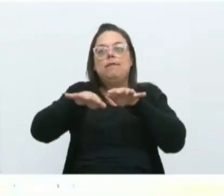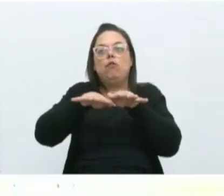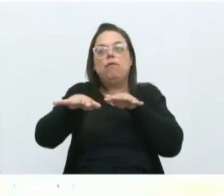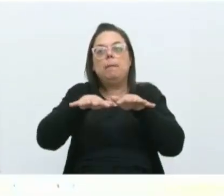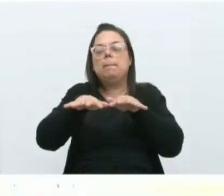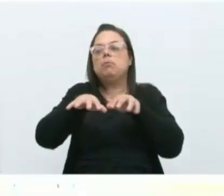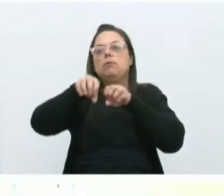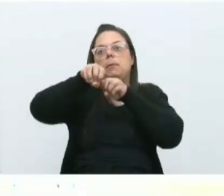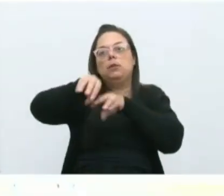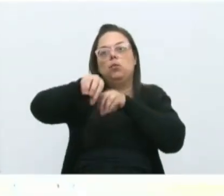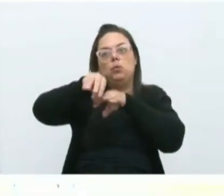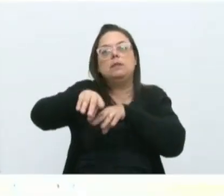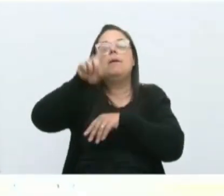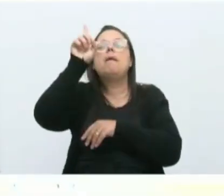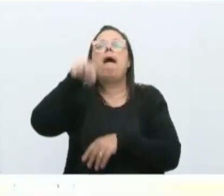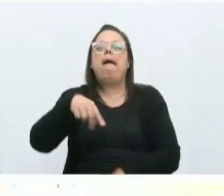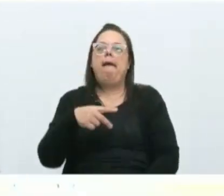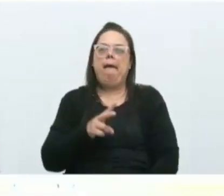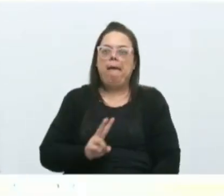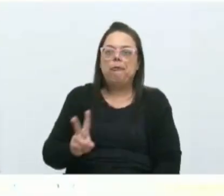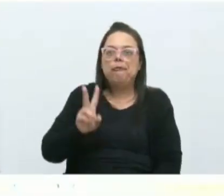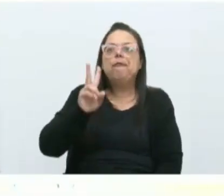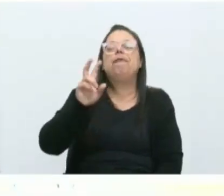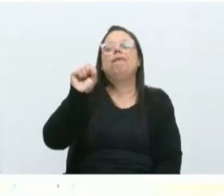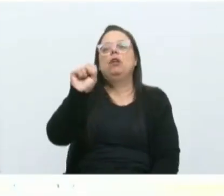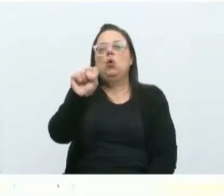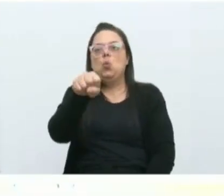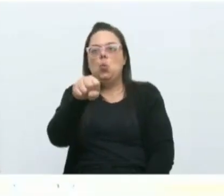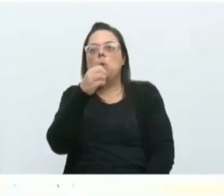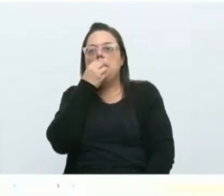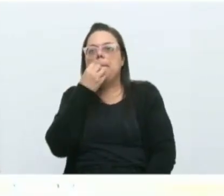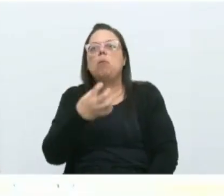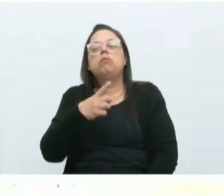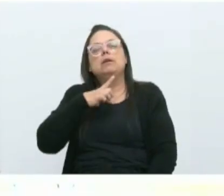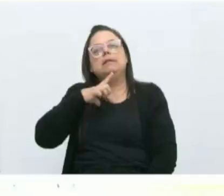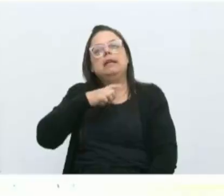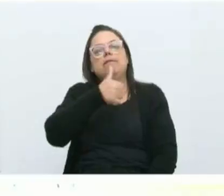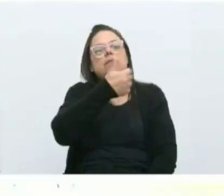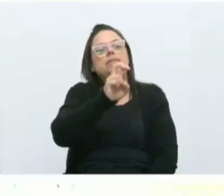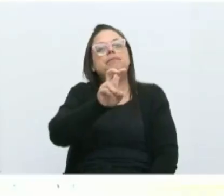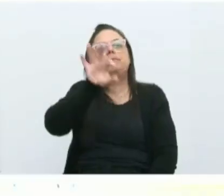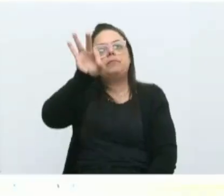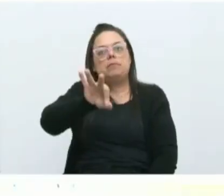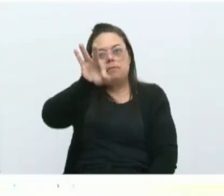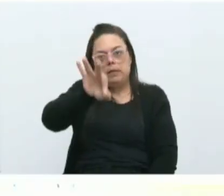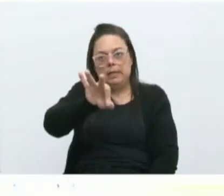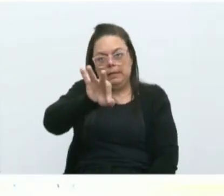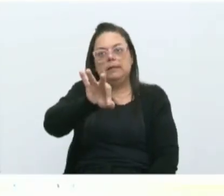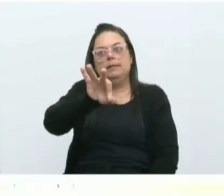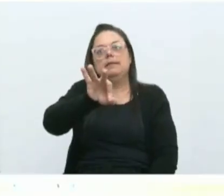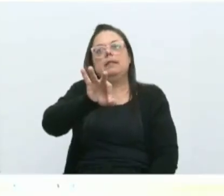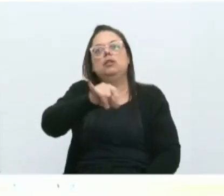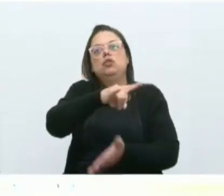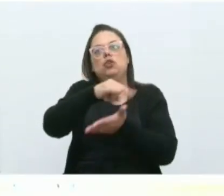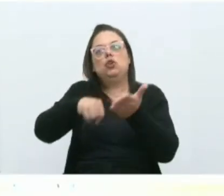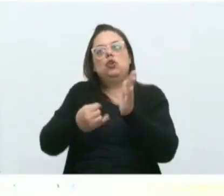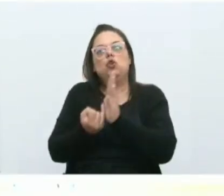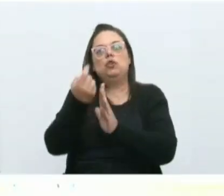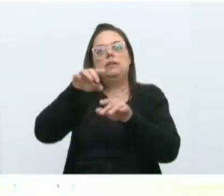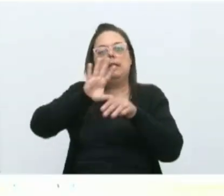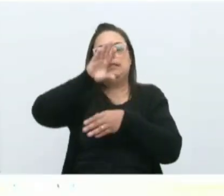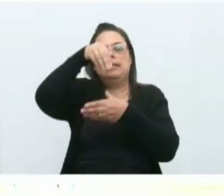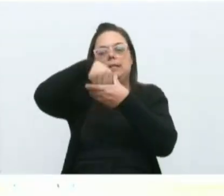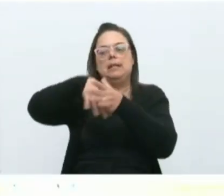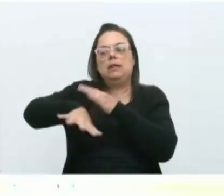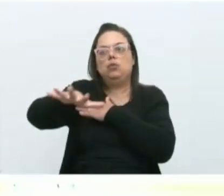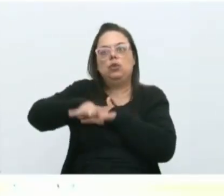ensino. Então, olha, é um valor considerável. A gente teria no mínimo 15% de receitas em ação na saúde.